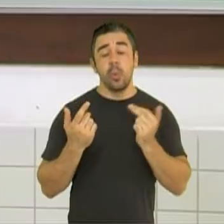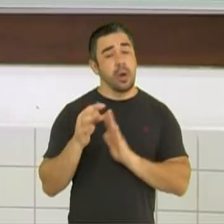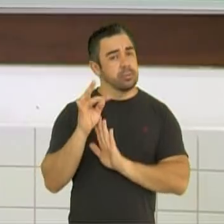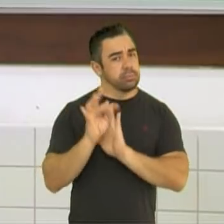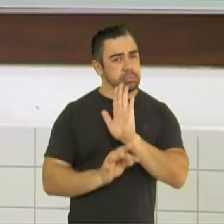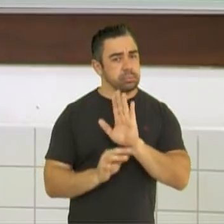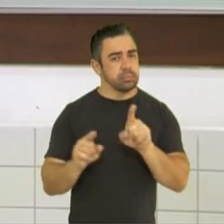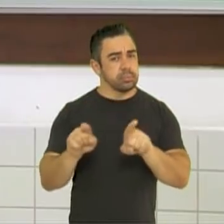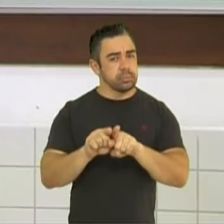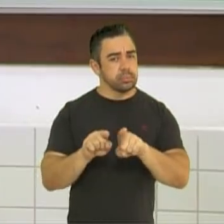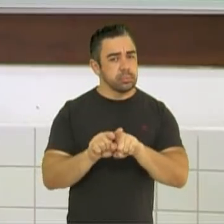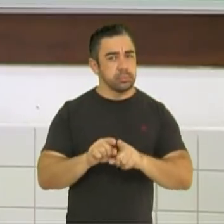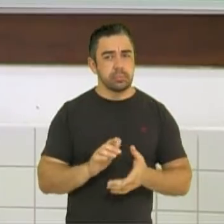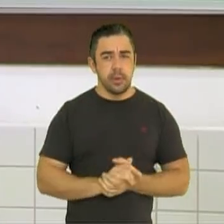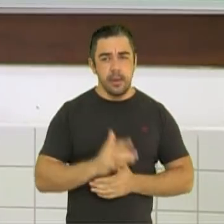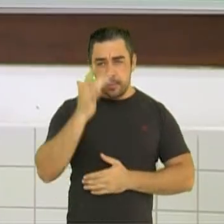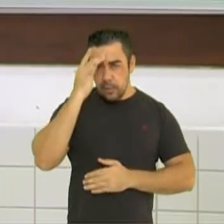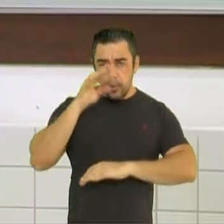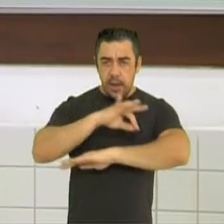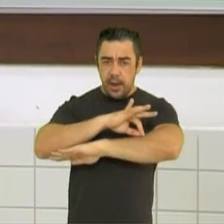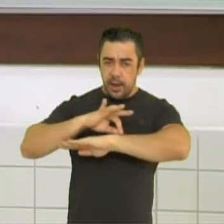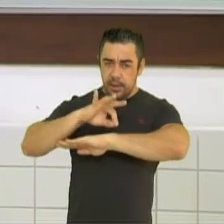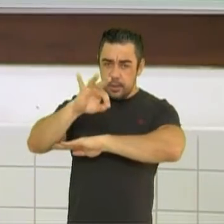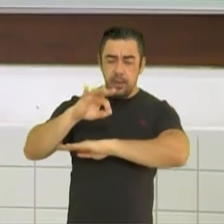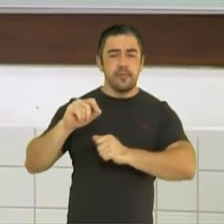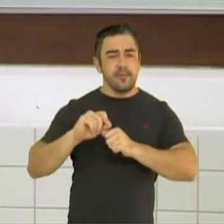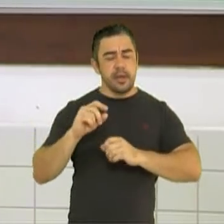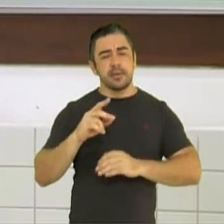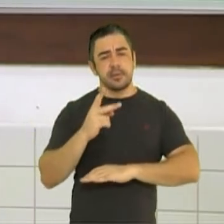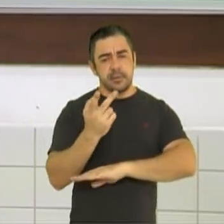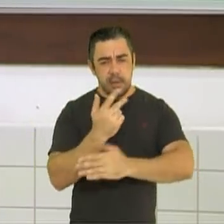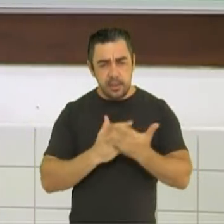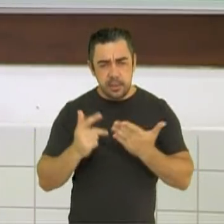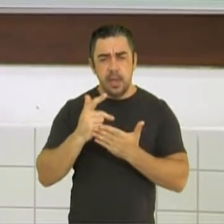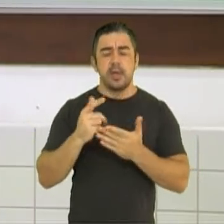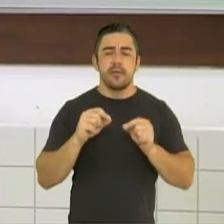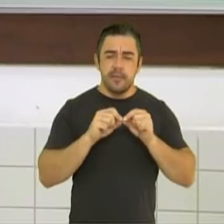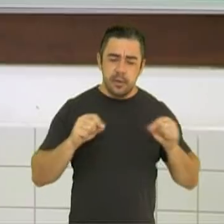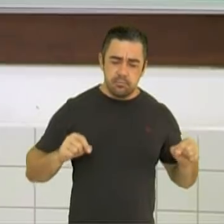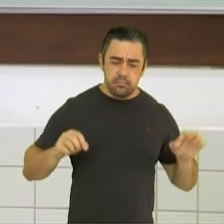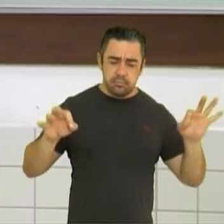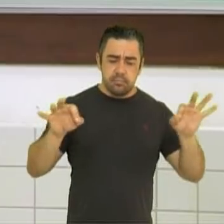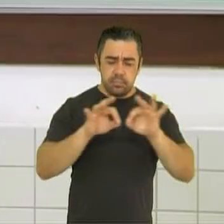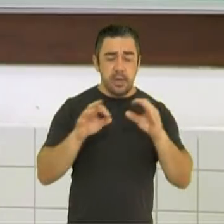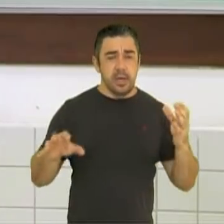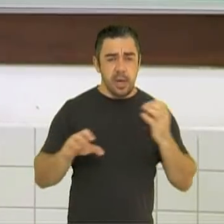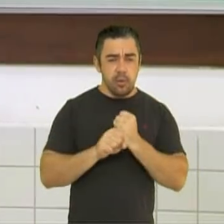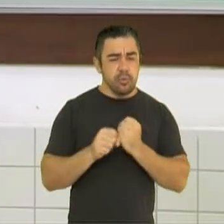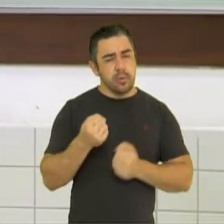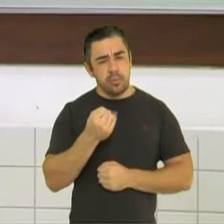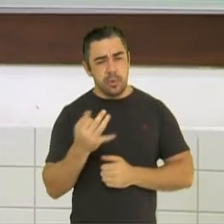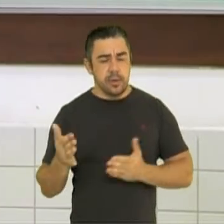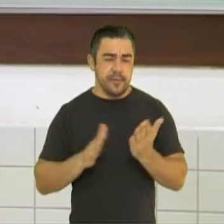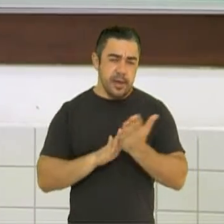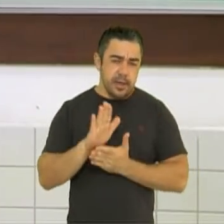né? O arquiteto, ele planeja, ele desenha a planta, ele calcula valores, gastos, quantidade de material e